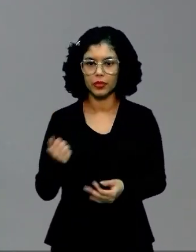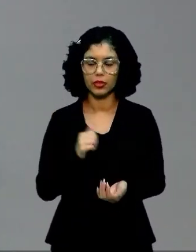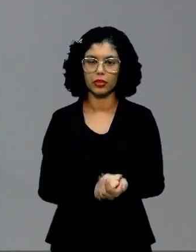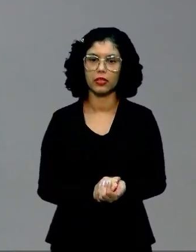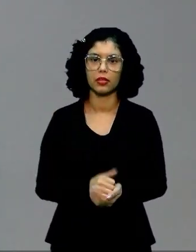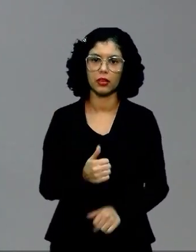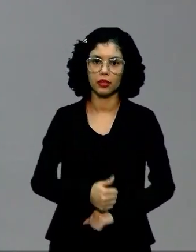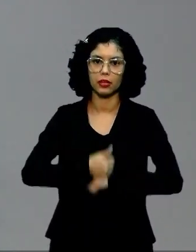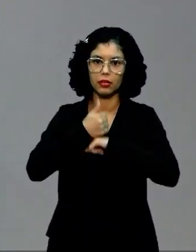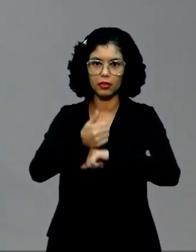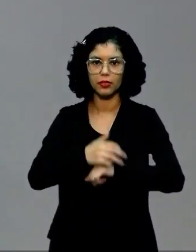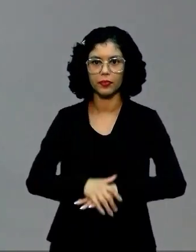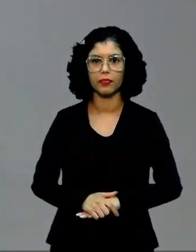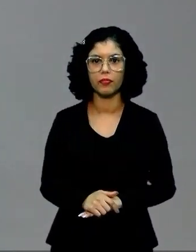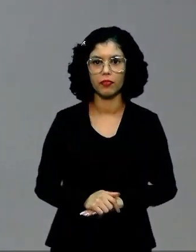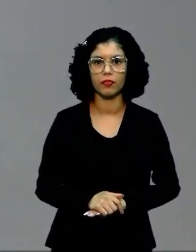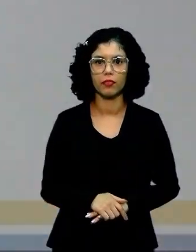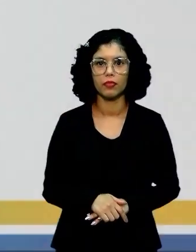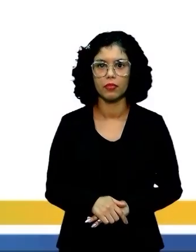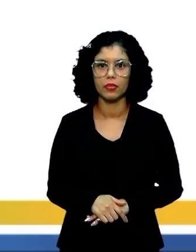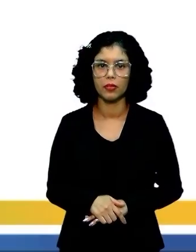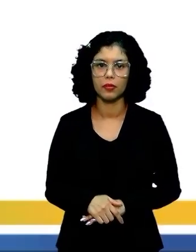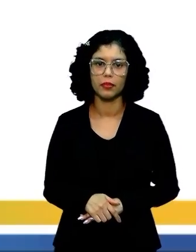de qualidade literária.